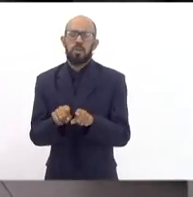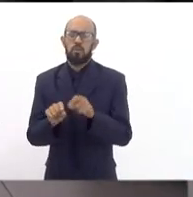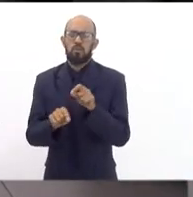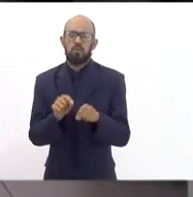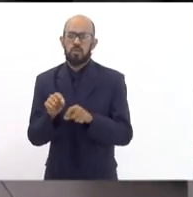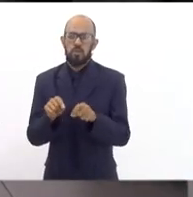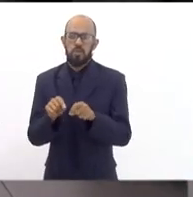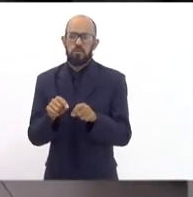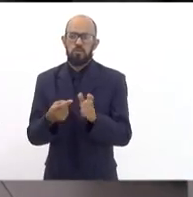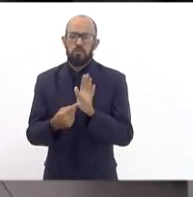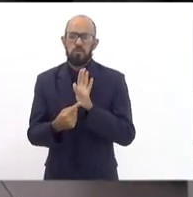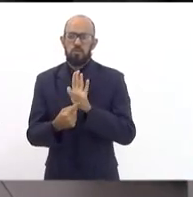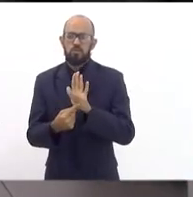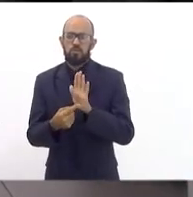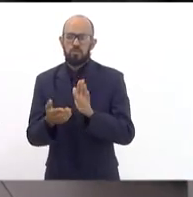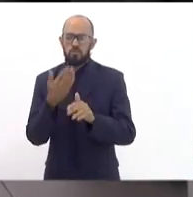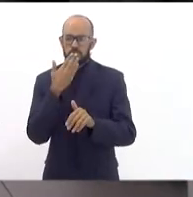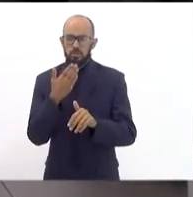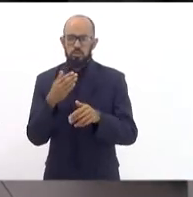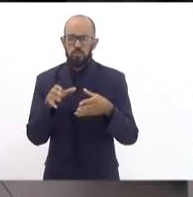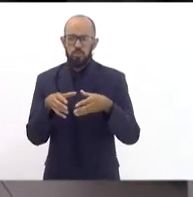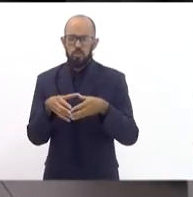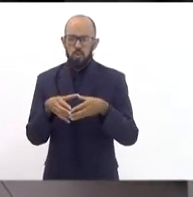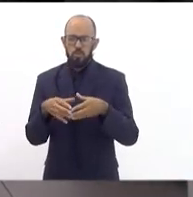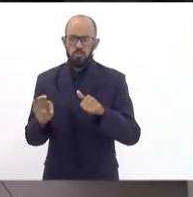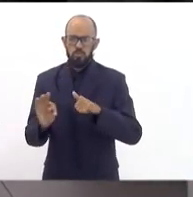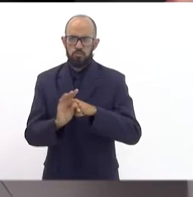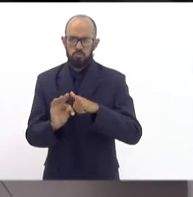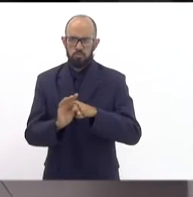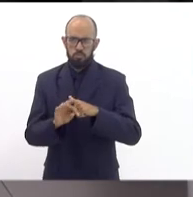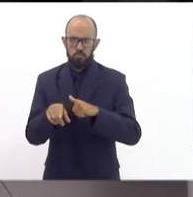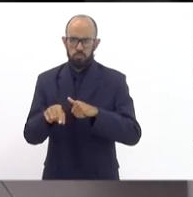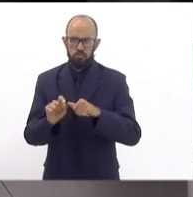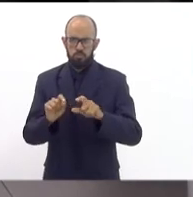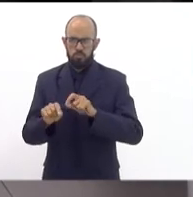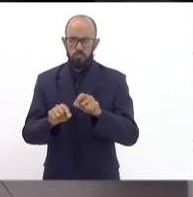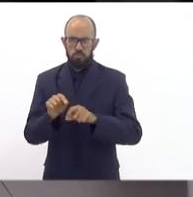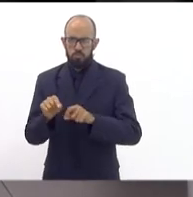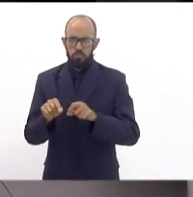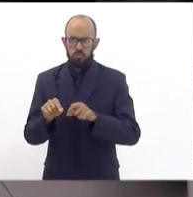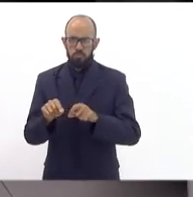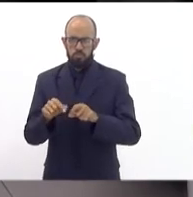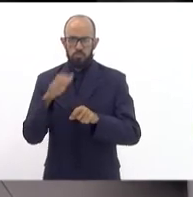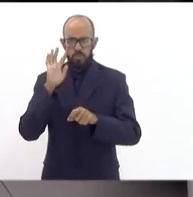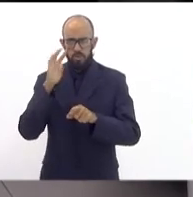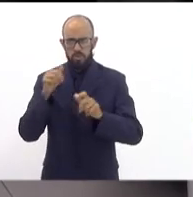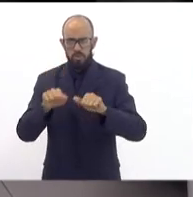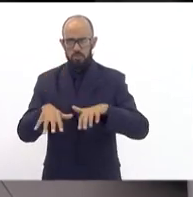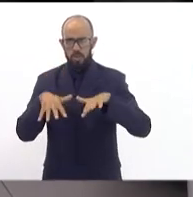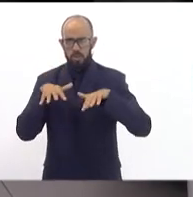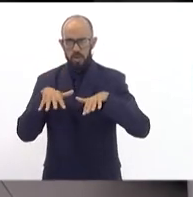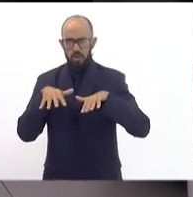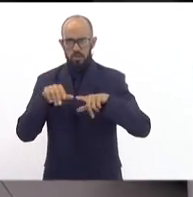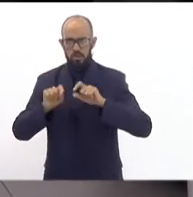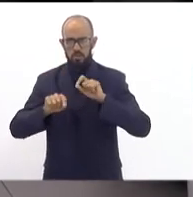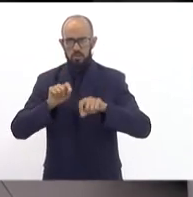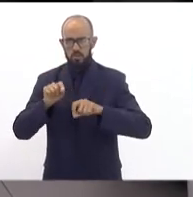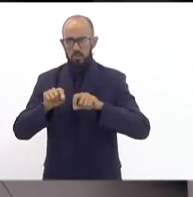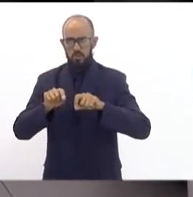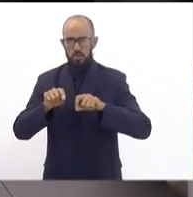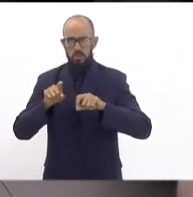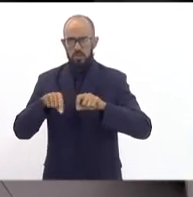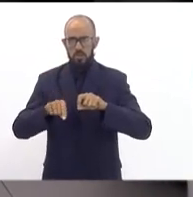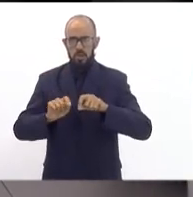corpo deliberativo, que só teve uma decisão plenária, né, e que foi